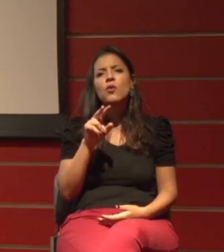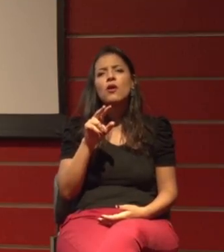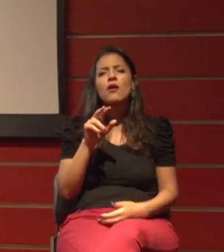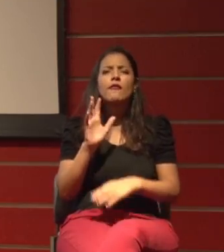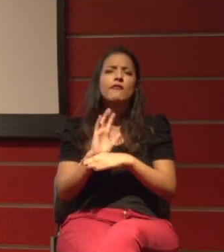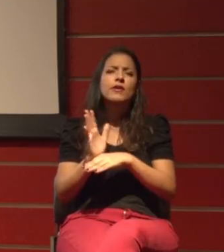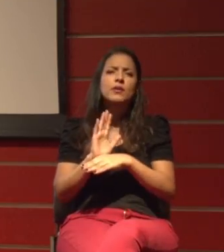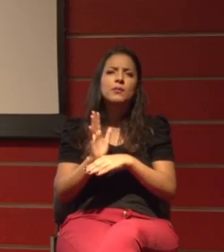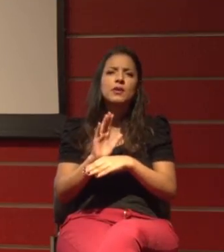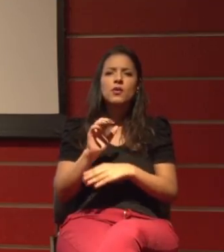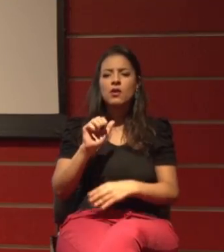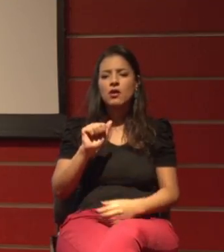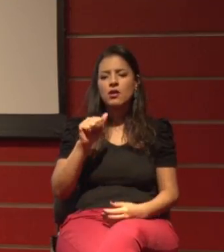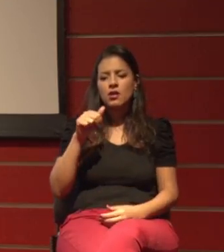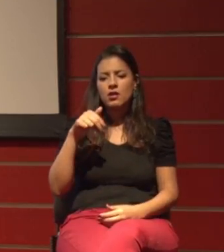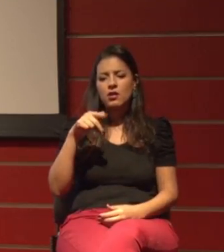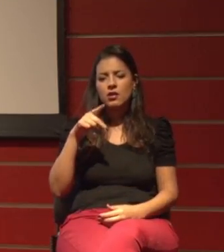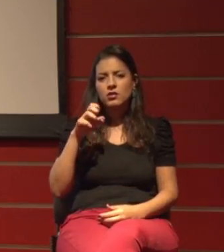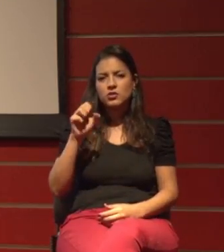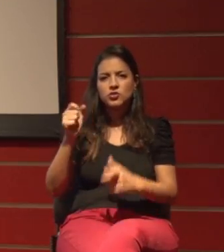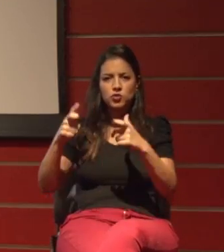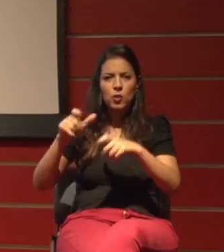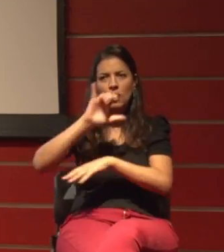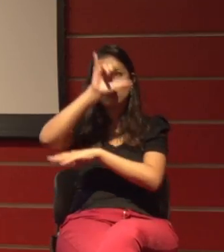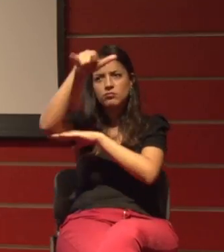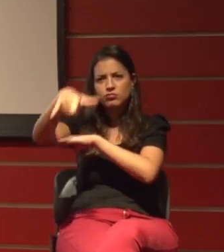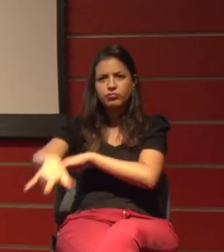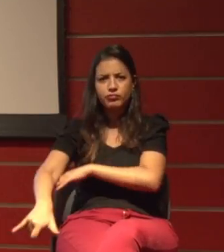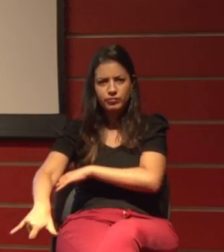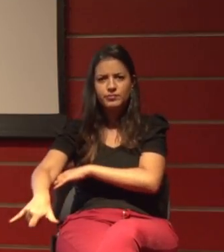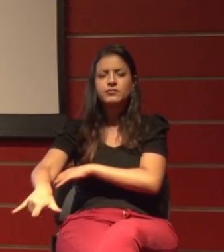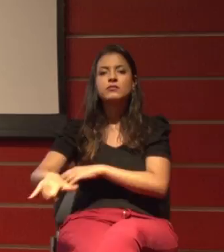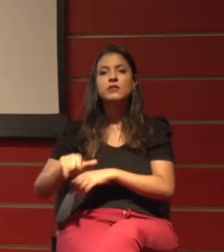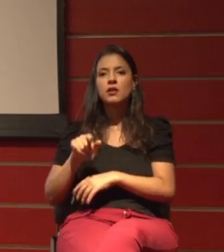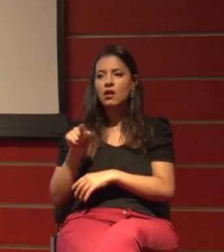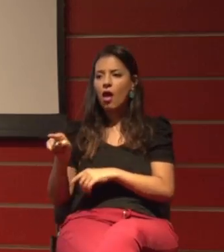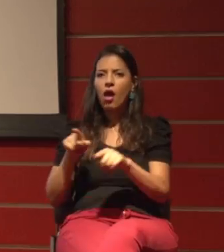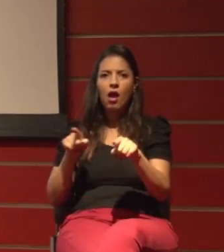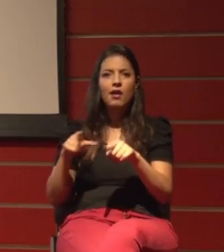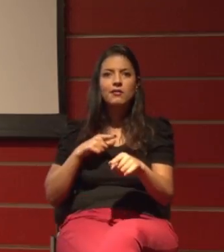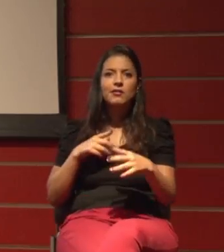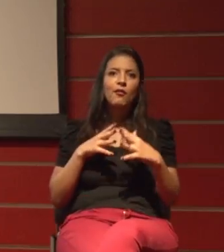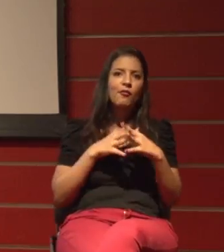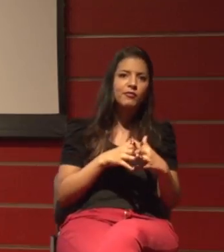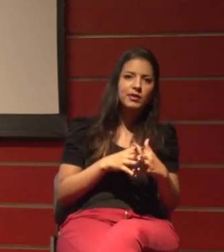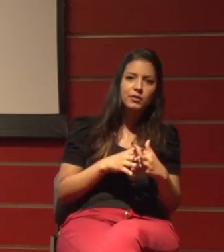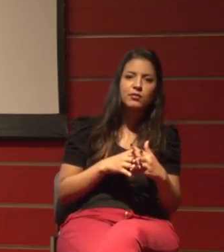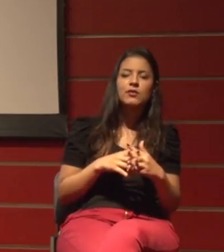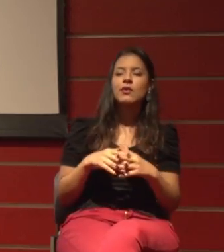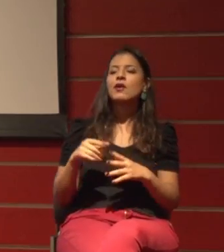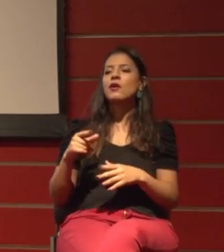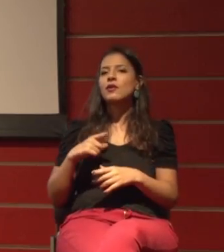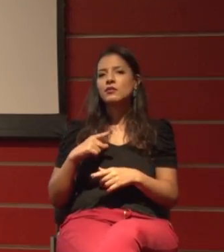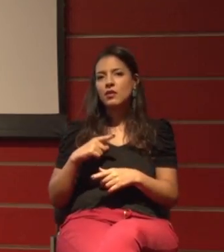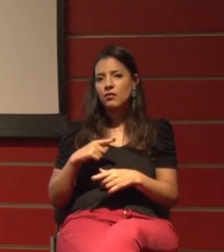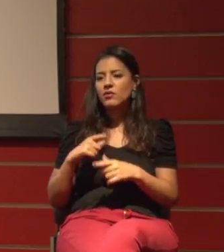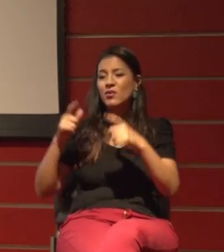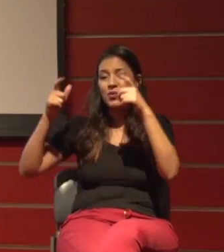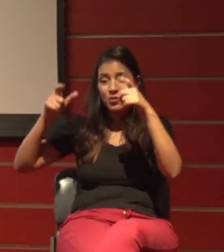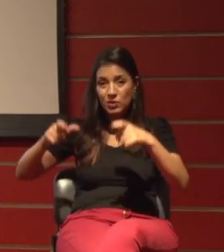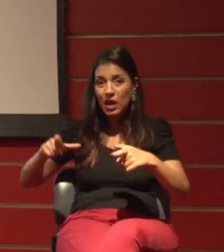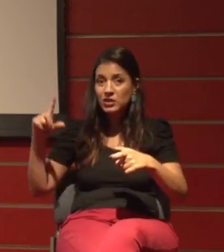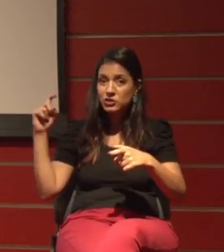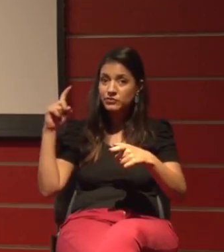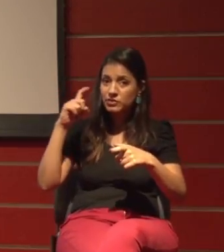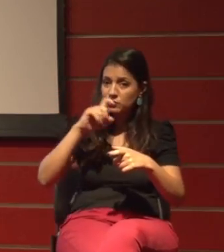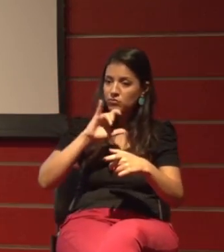que caiu nos Andes com grupo né ou seja ali havia uma série de conflitos né eles estavam superando uma dificuldade geográfica